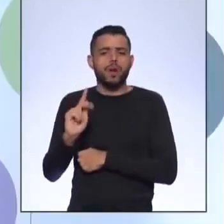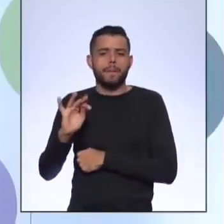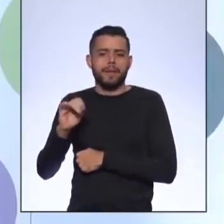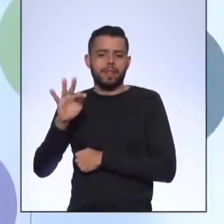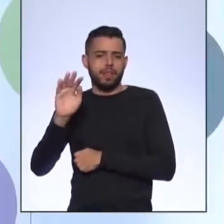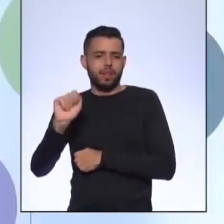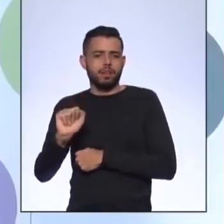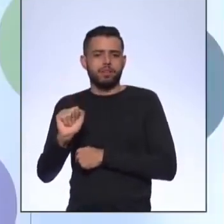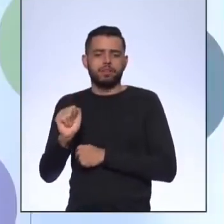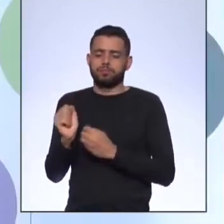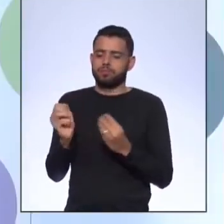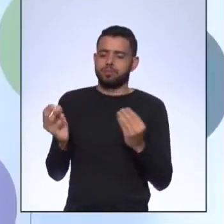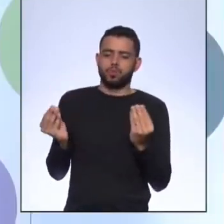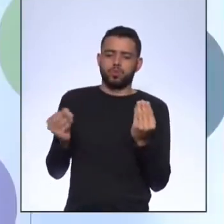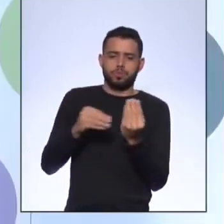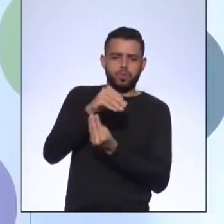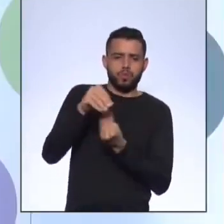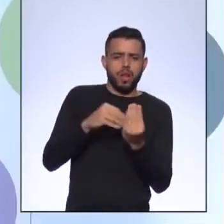de gametas.